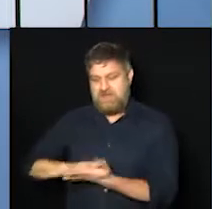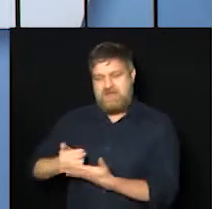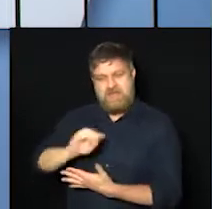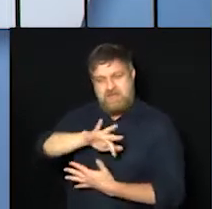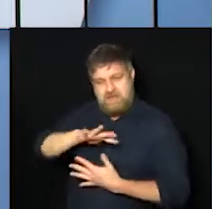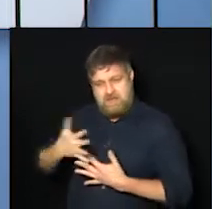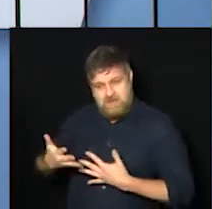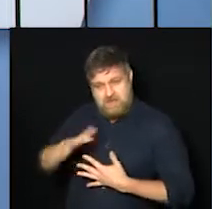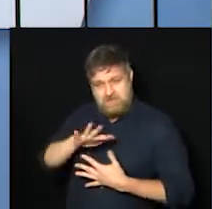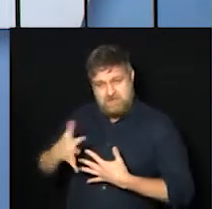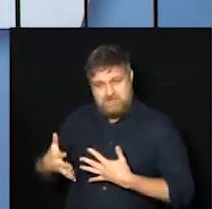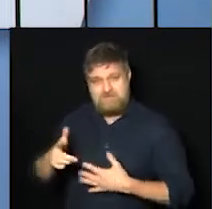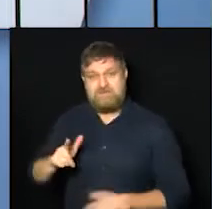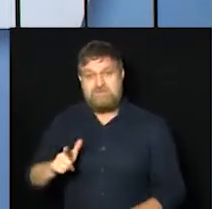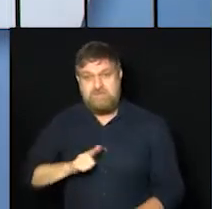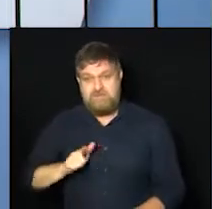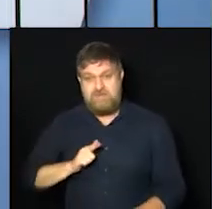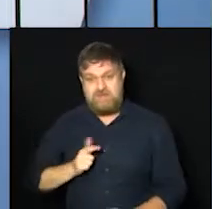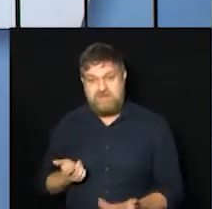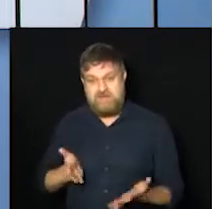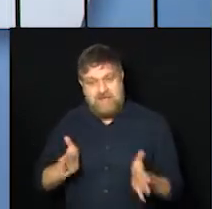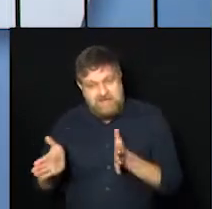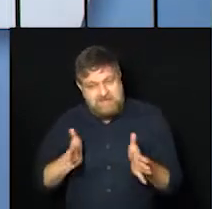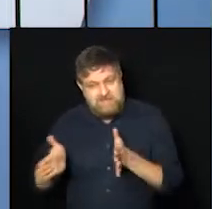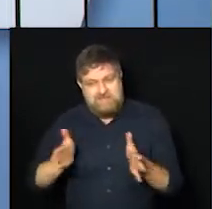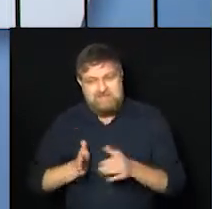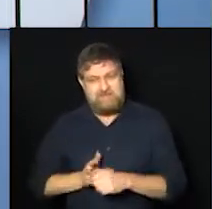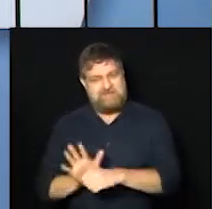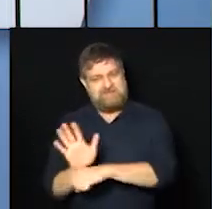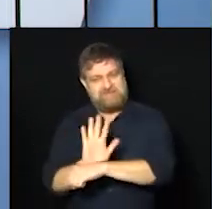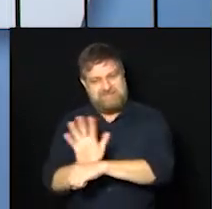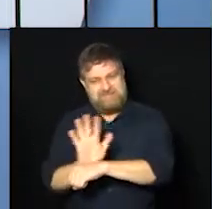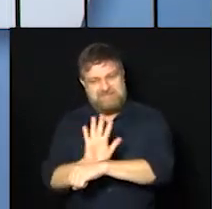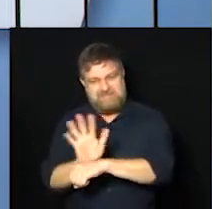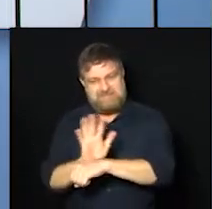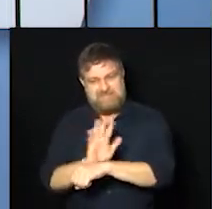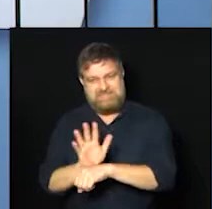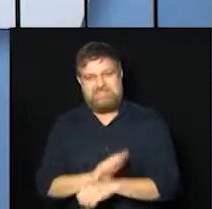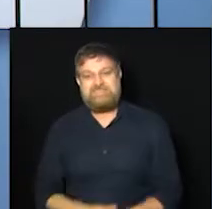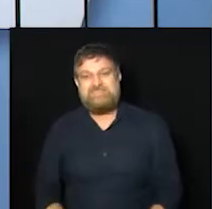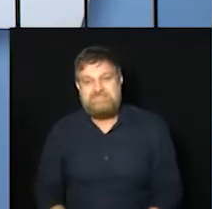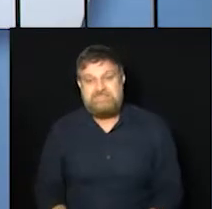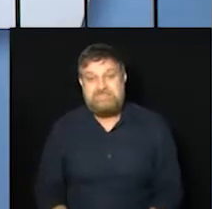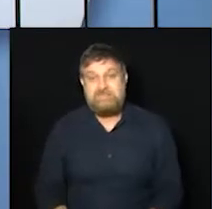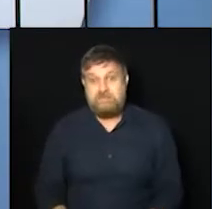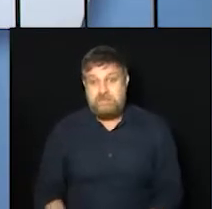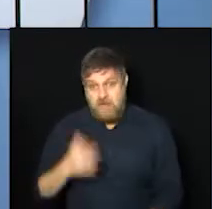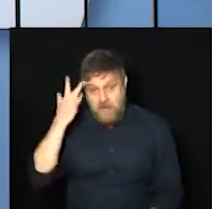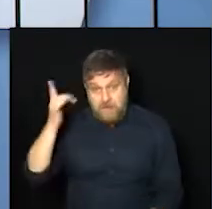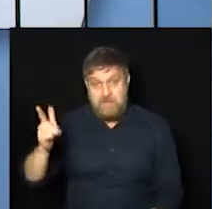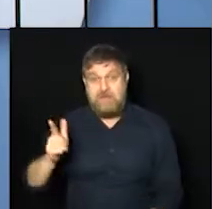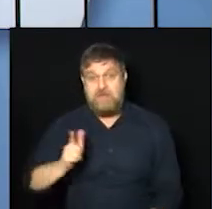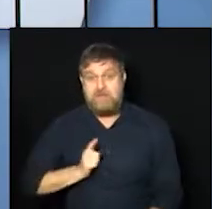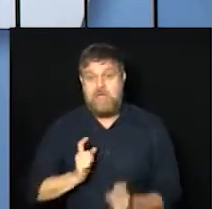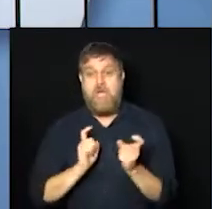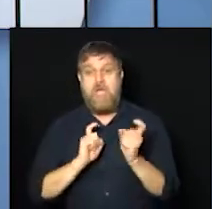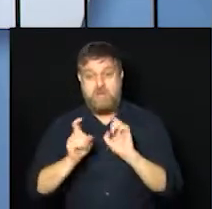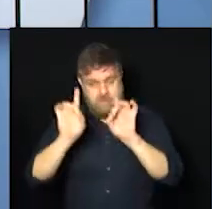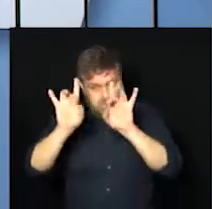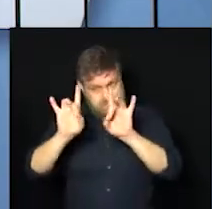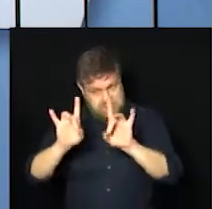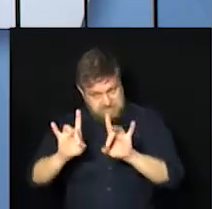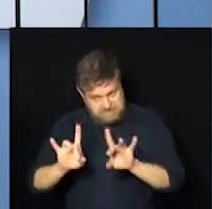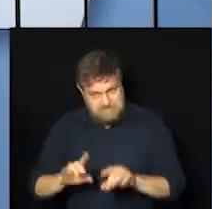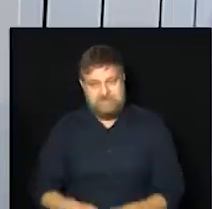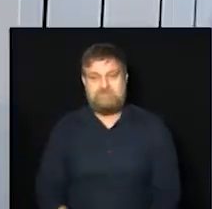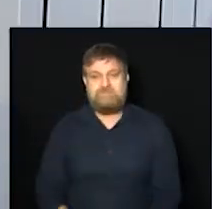em Libras, ou seja, a acessibilidade também chegando ao entretenimento. E amanhã tem reuniões extraordinárias,